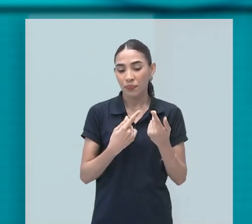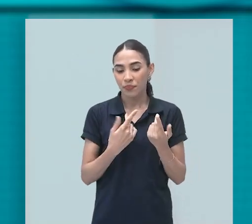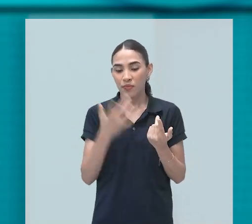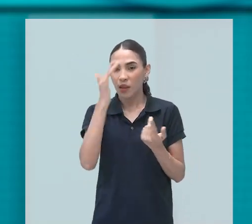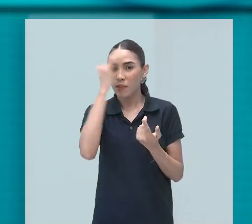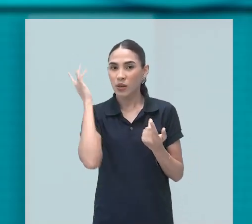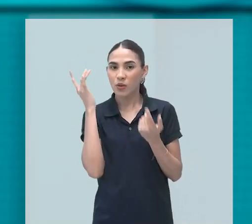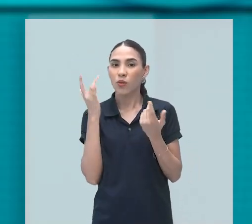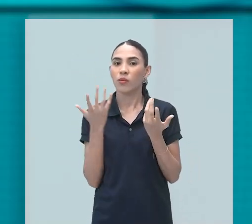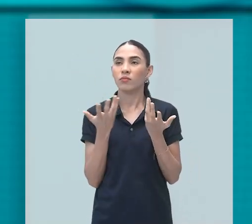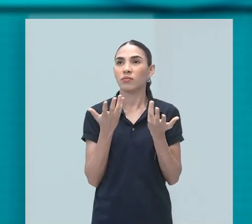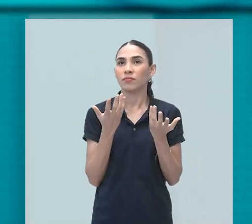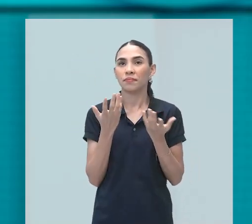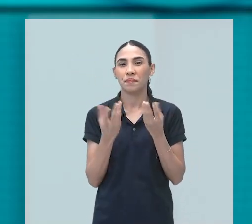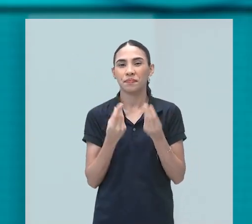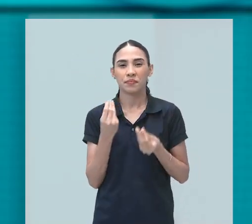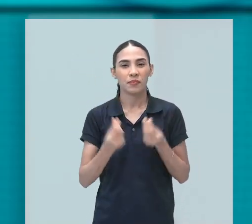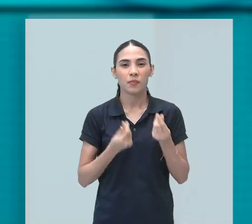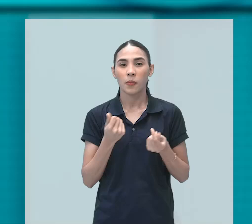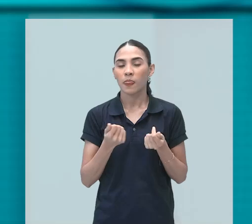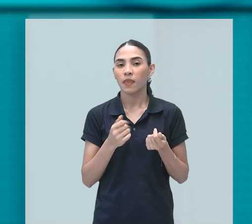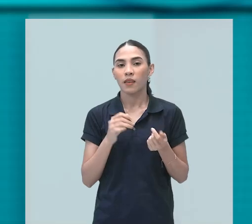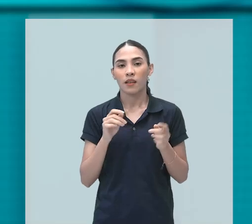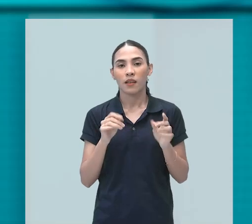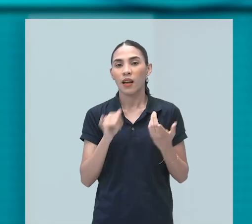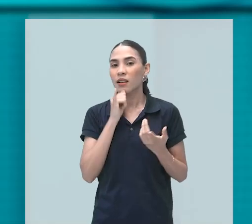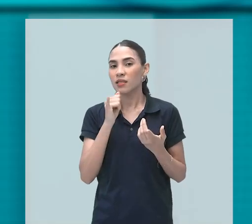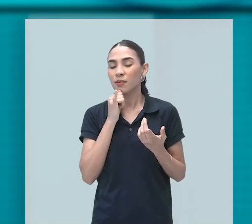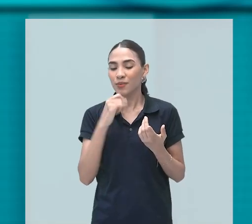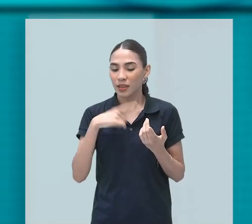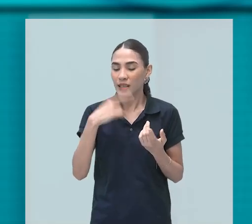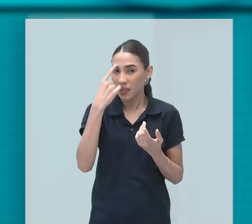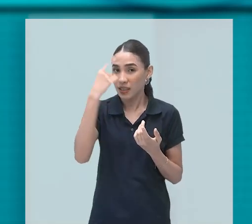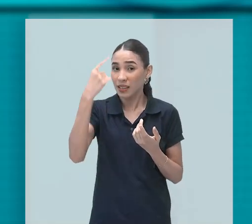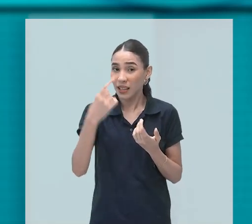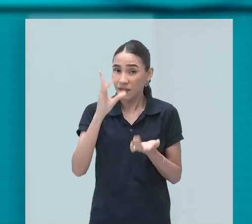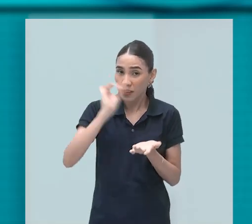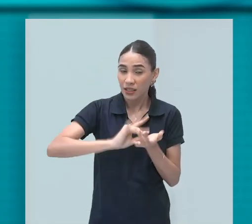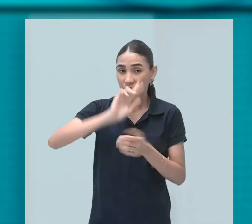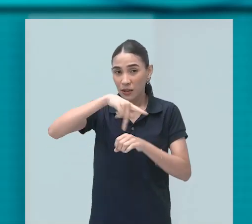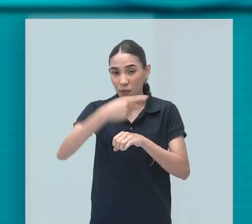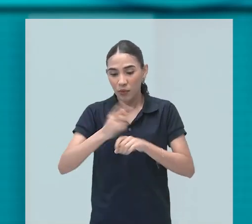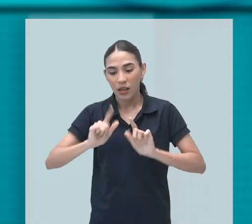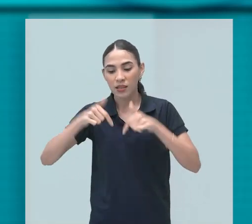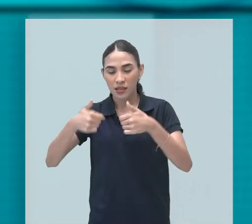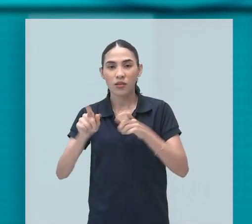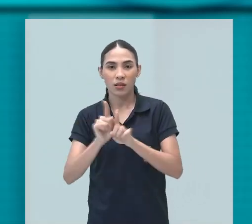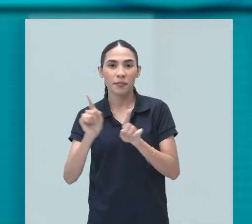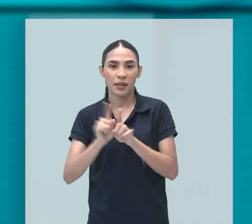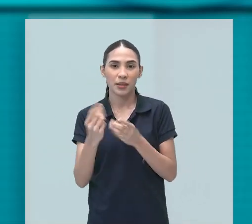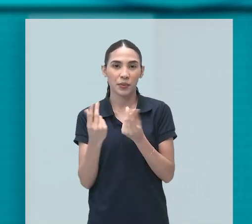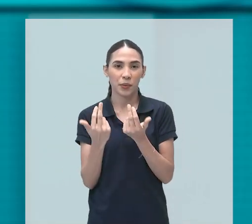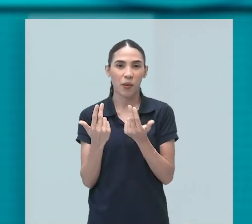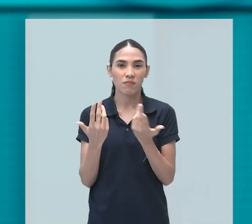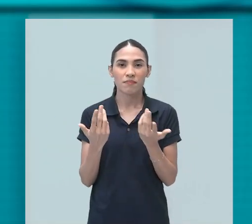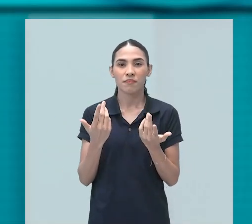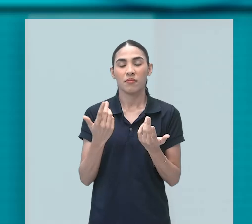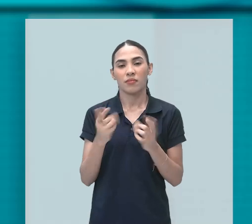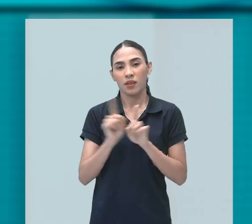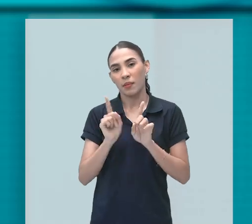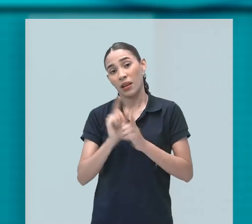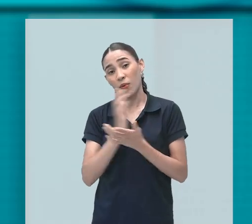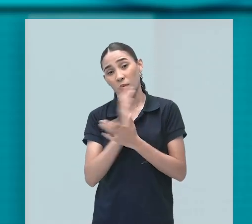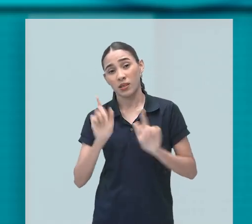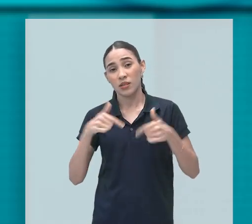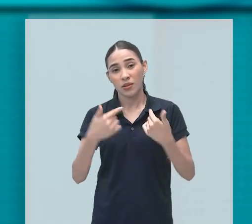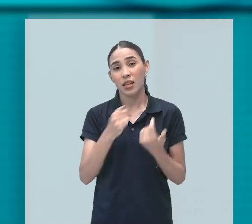interlocutor, adira, ou seja, ele tome uma ideia como verdadeira e passe a agir de determinada forma, tomando determinadas